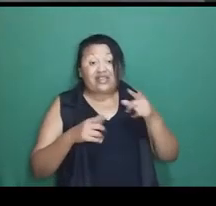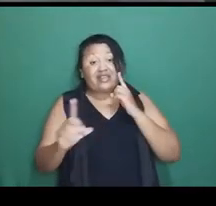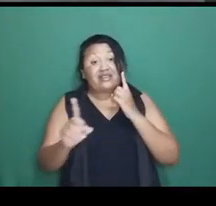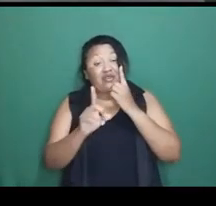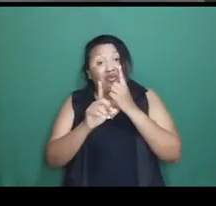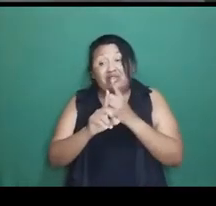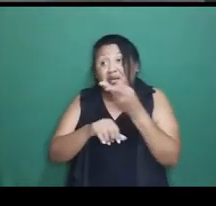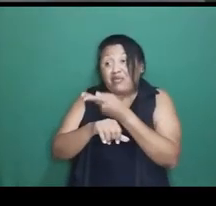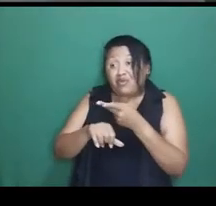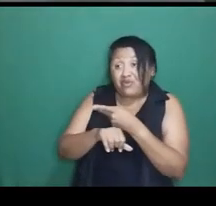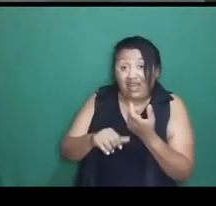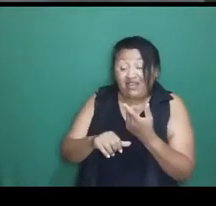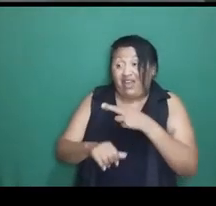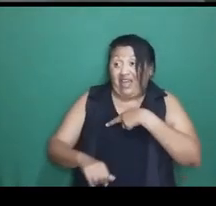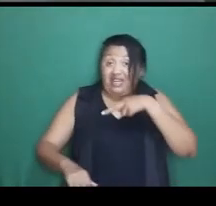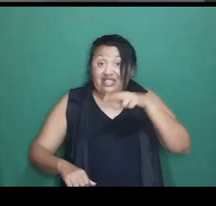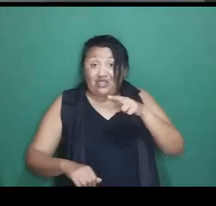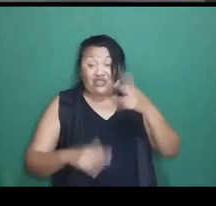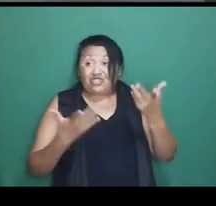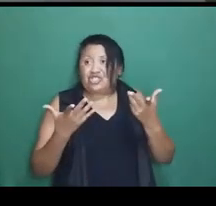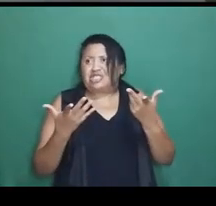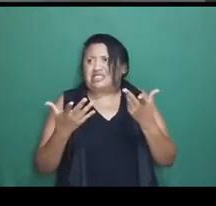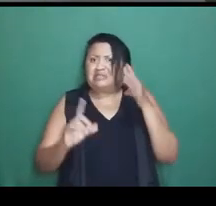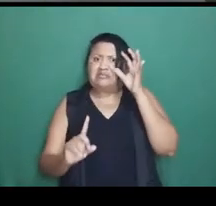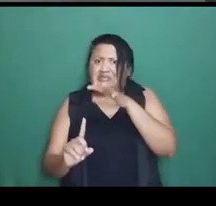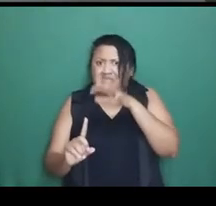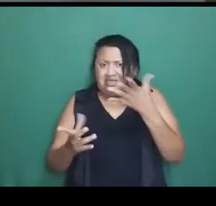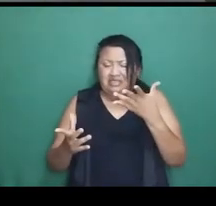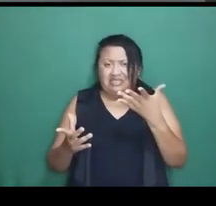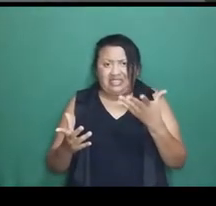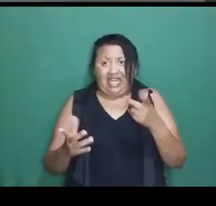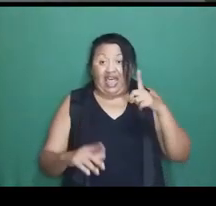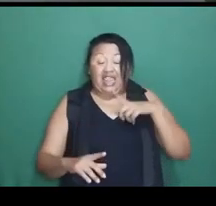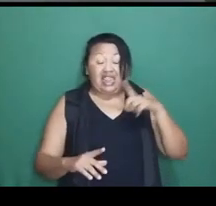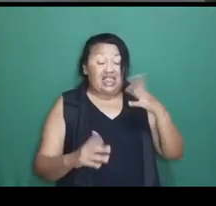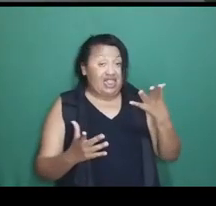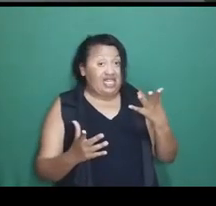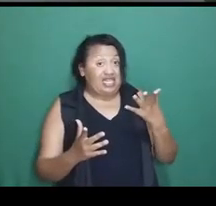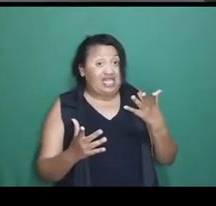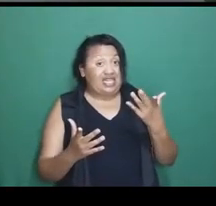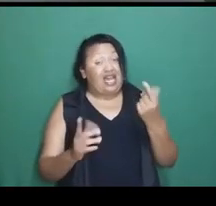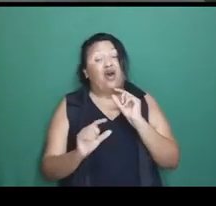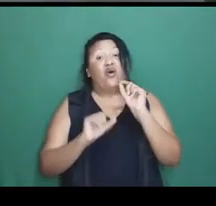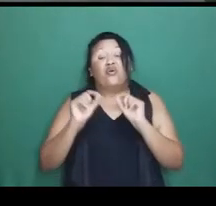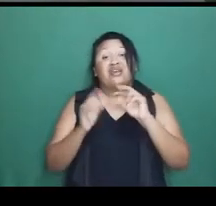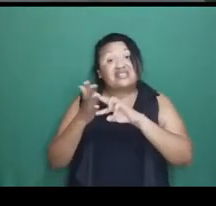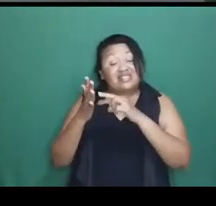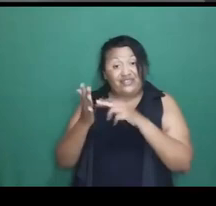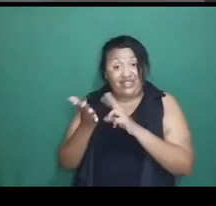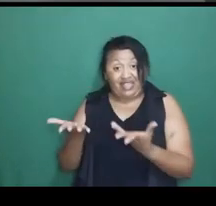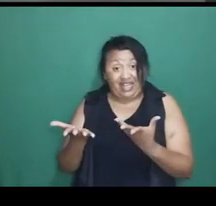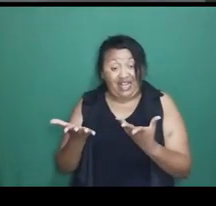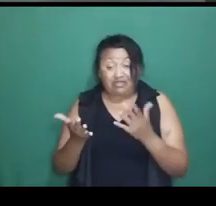de crenças de superstições fundando-se na própria subjetividade e não mais Na